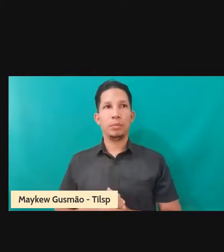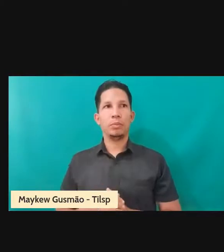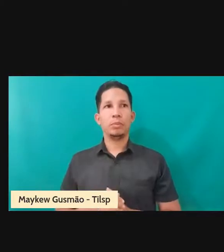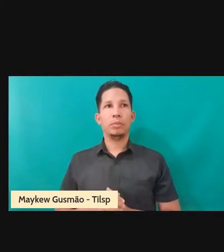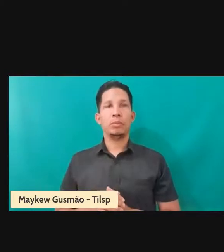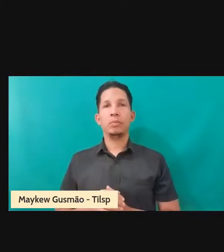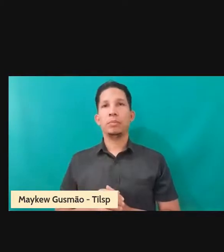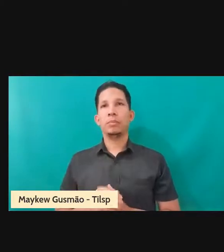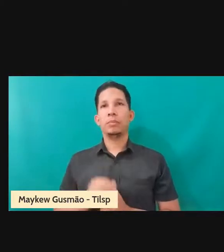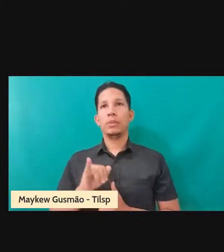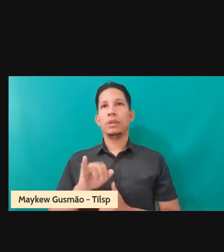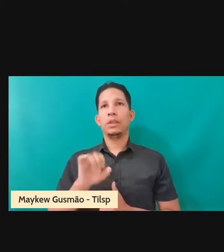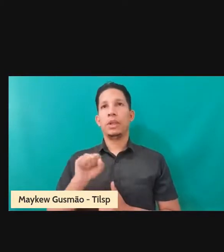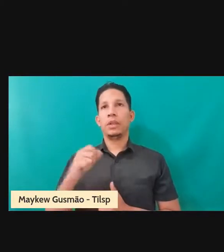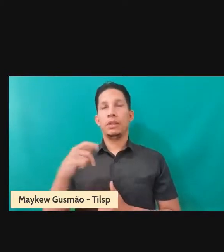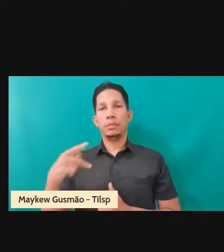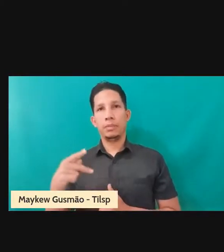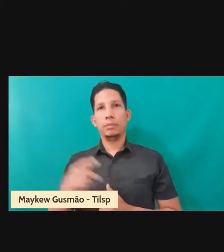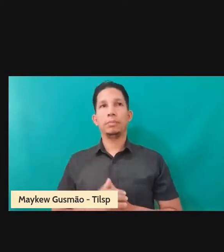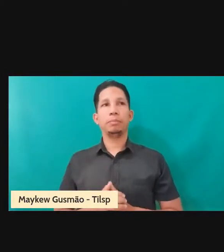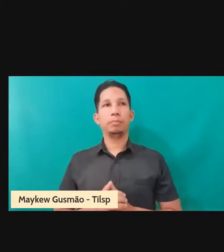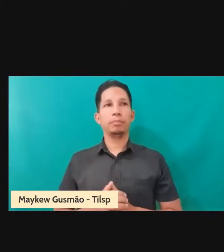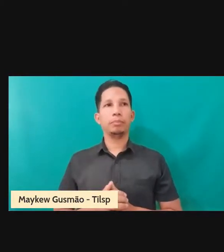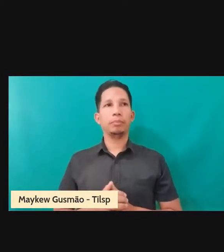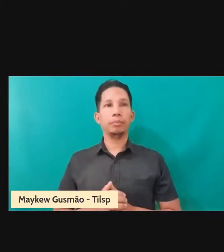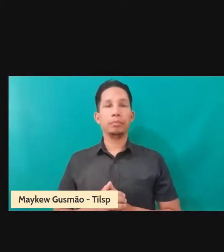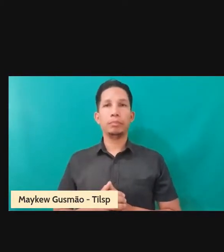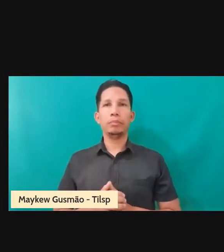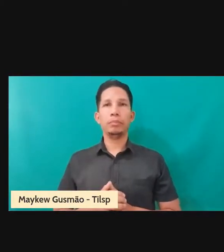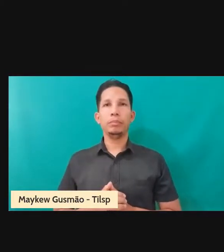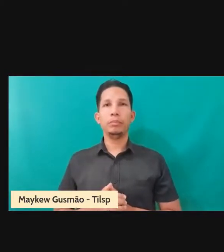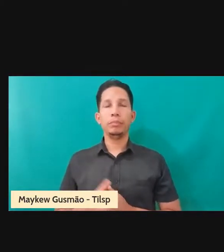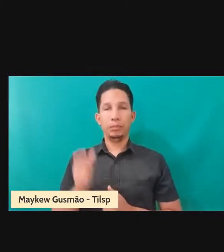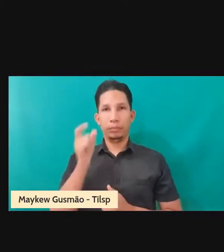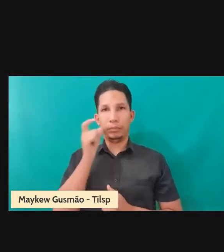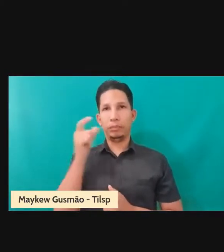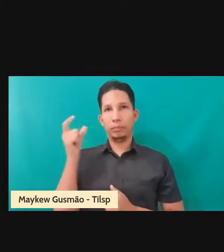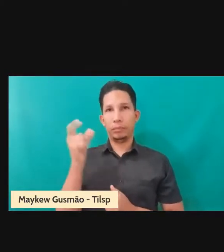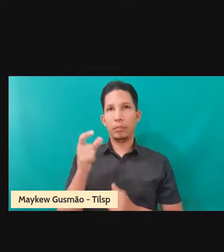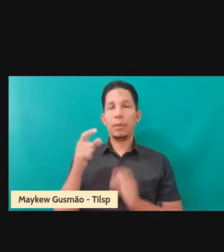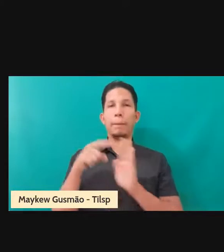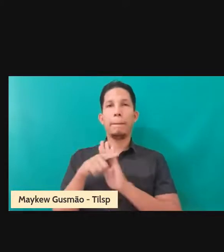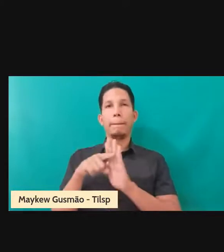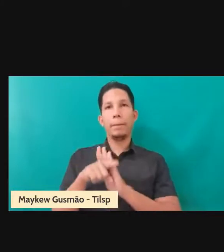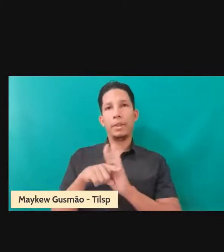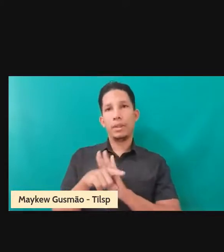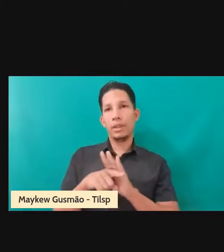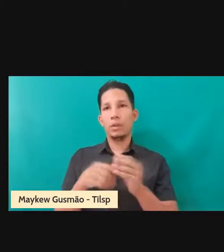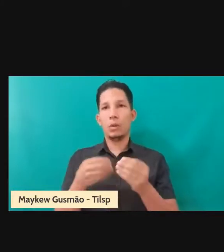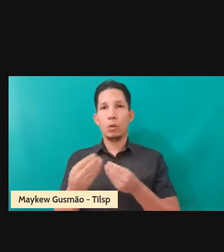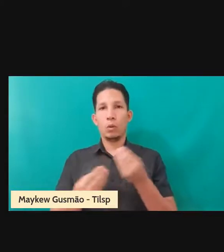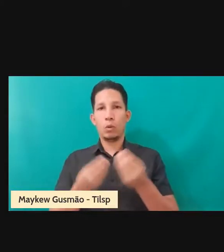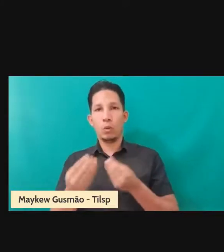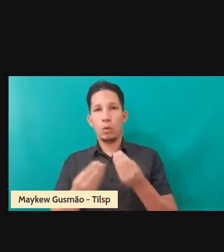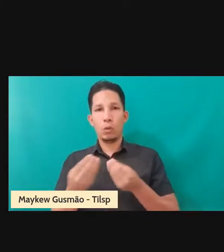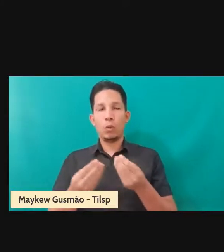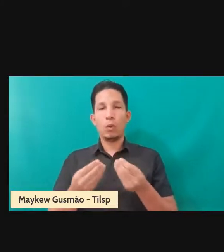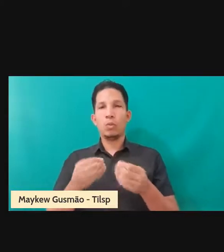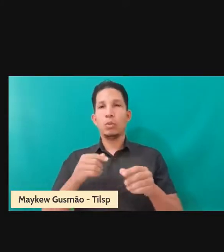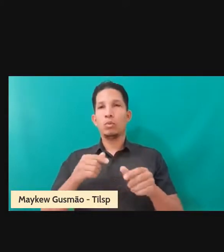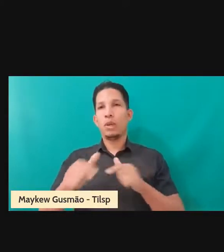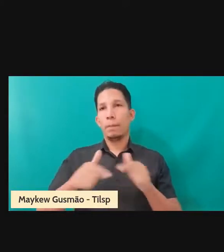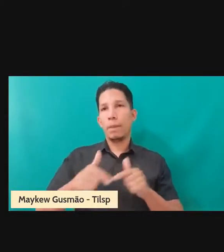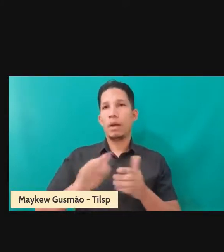ISESP, Singularidades. O interesse dela é em pesquisa sobre a atuação e formação de tradutores e intérpretes de